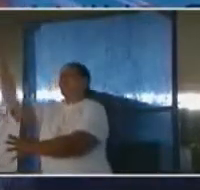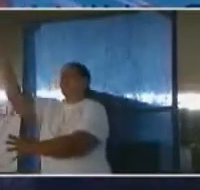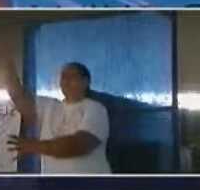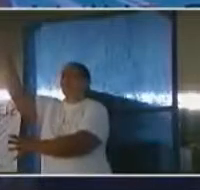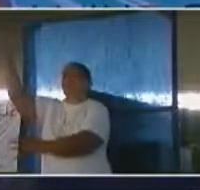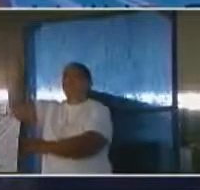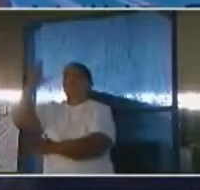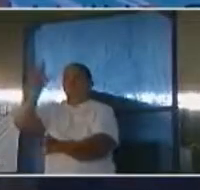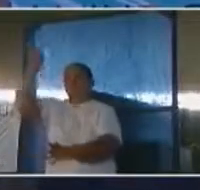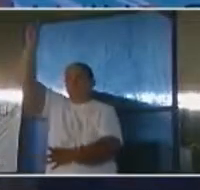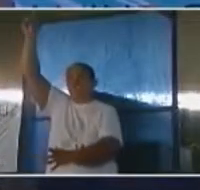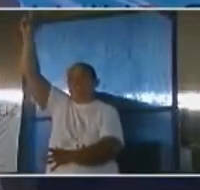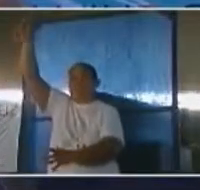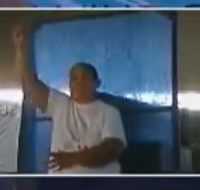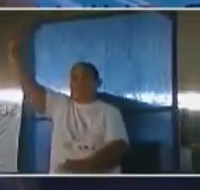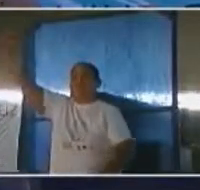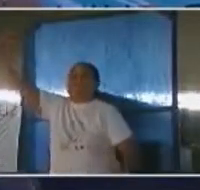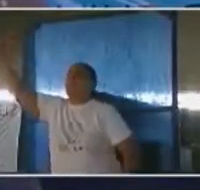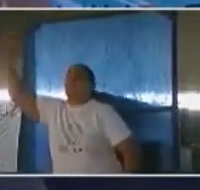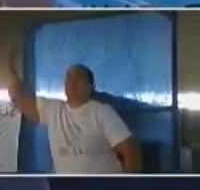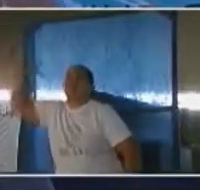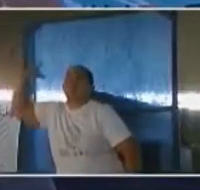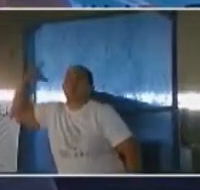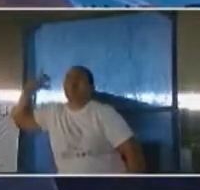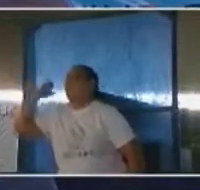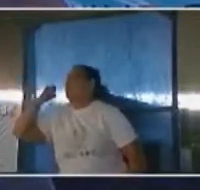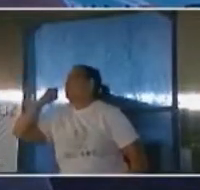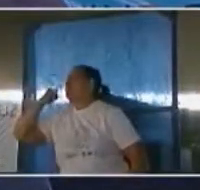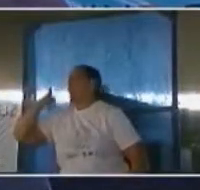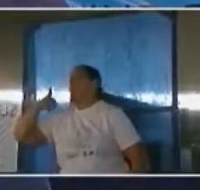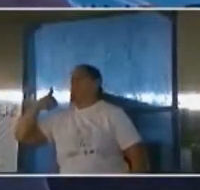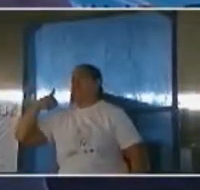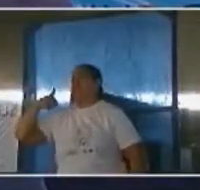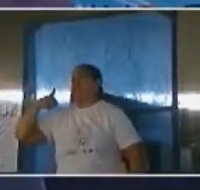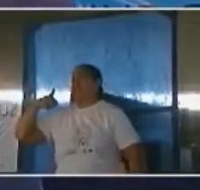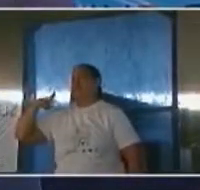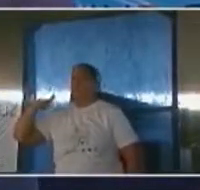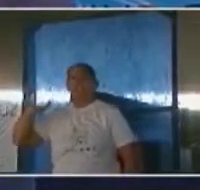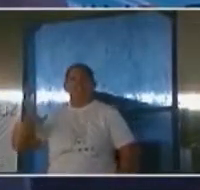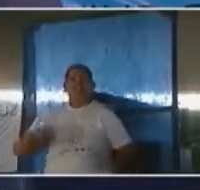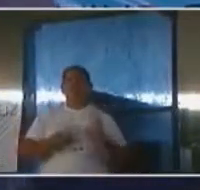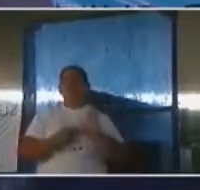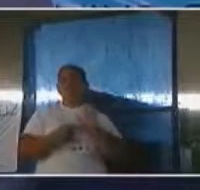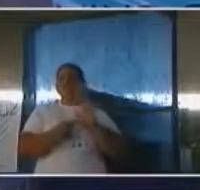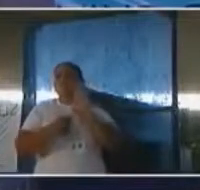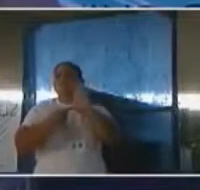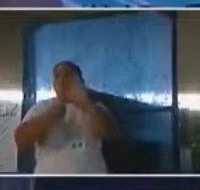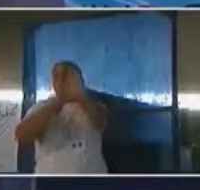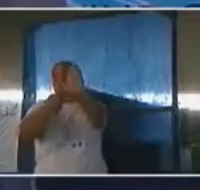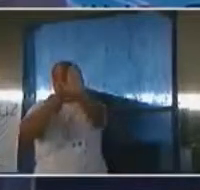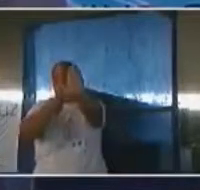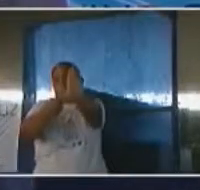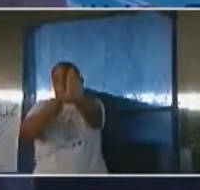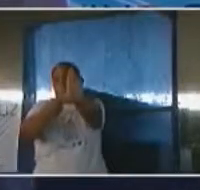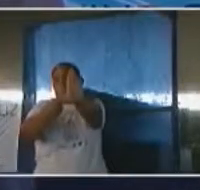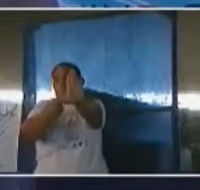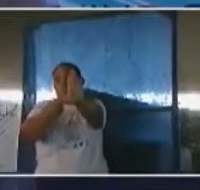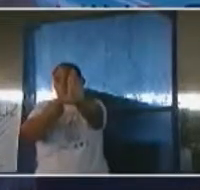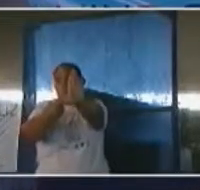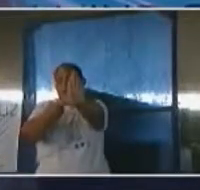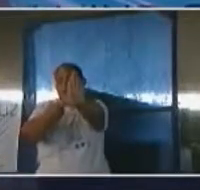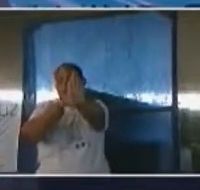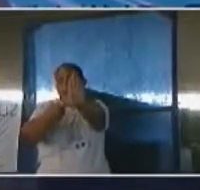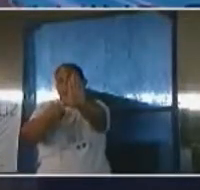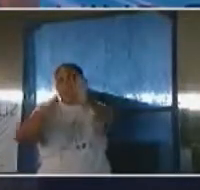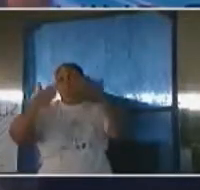é sagrado. Infelizmente, também aqui a gente pode testemunhar o oposto, a caminhada